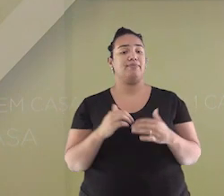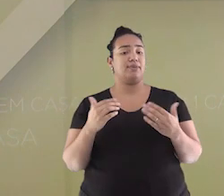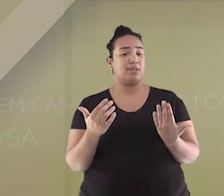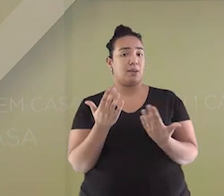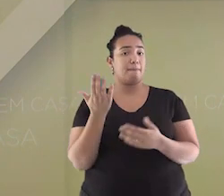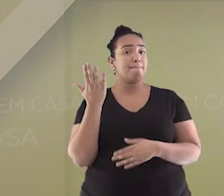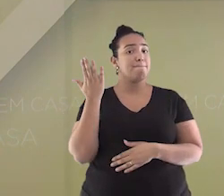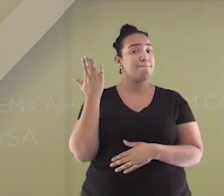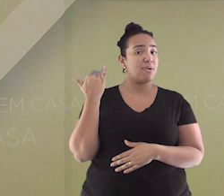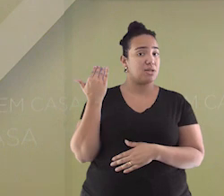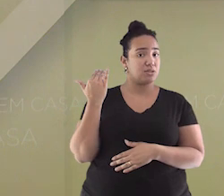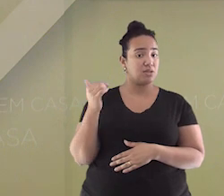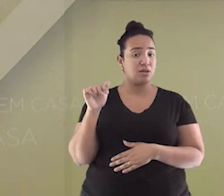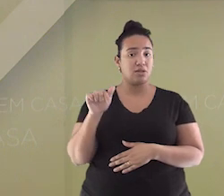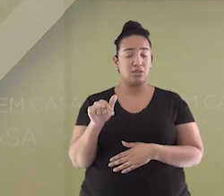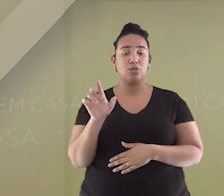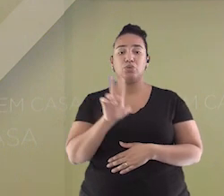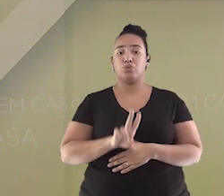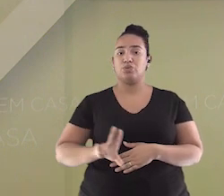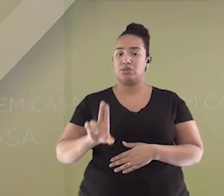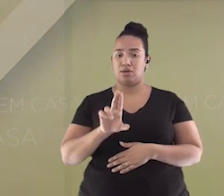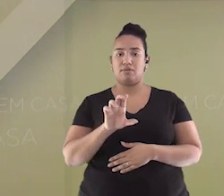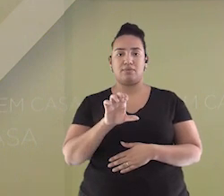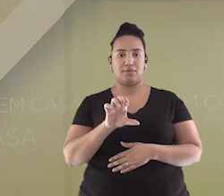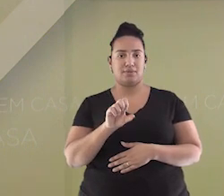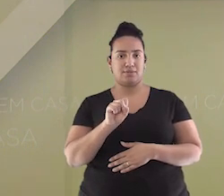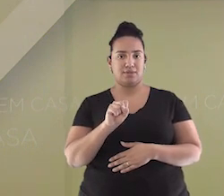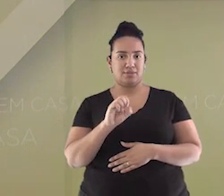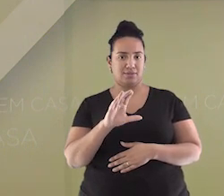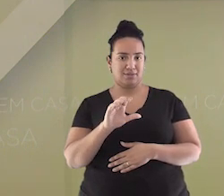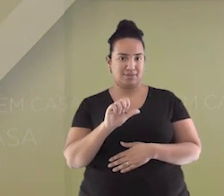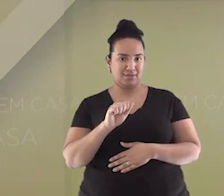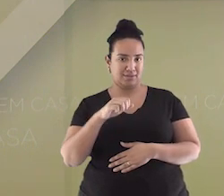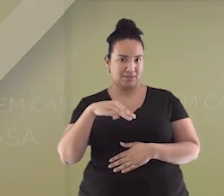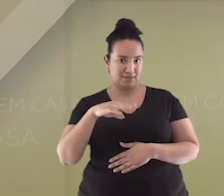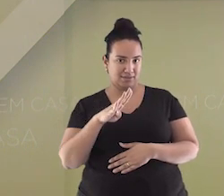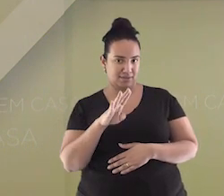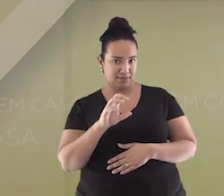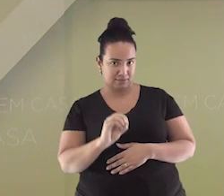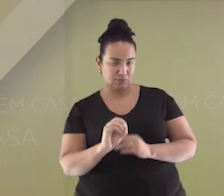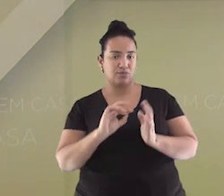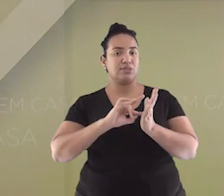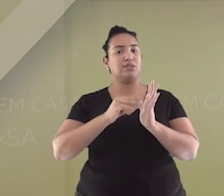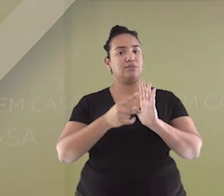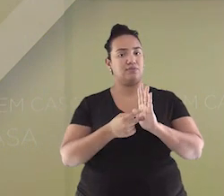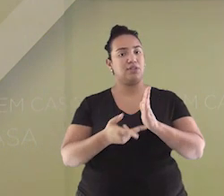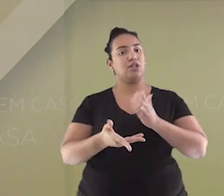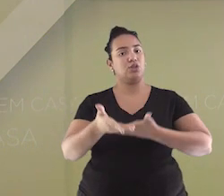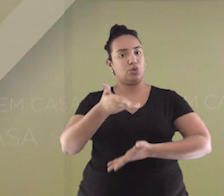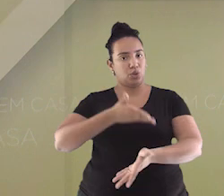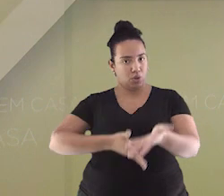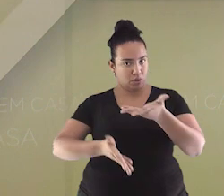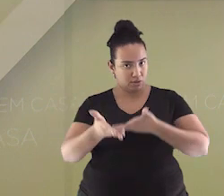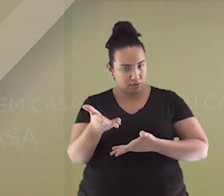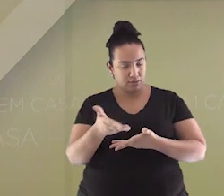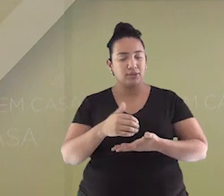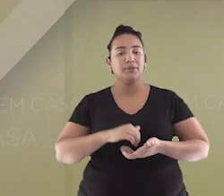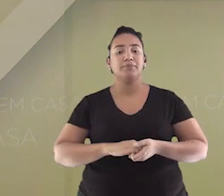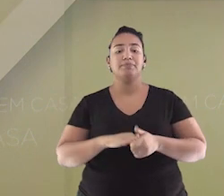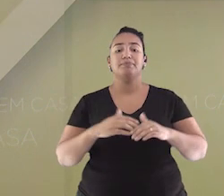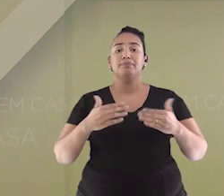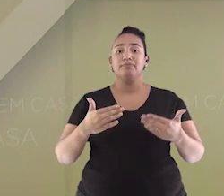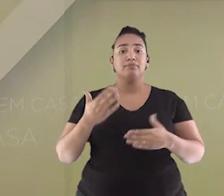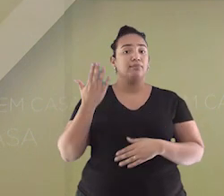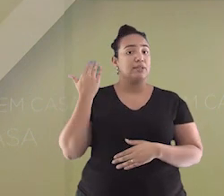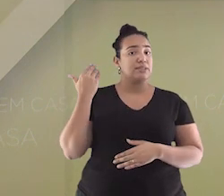base de existência era feita através do escambo, ou seja, na troca de mercadorias. Em algumas épocas,